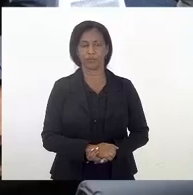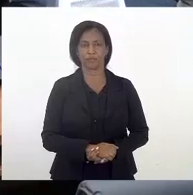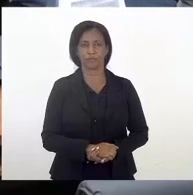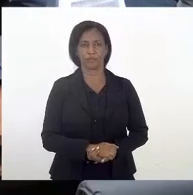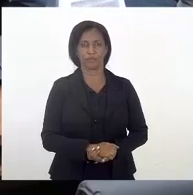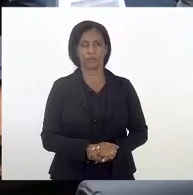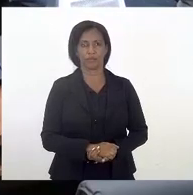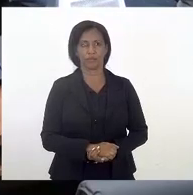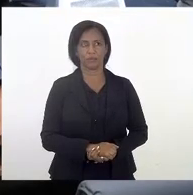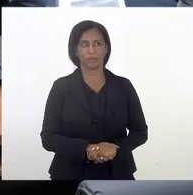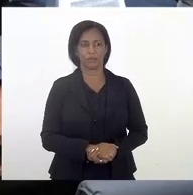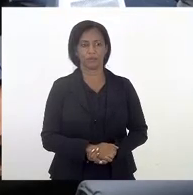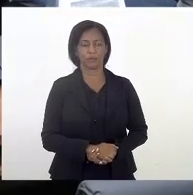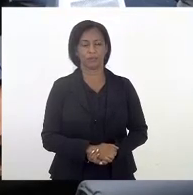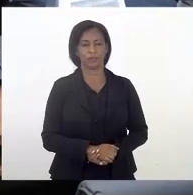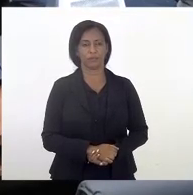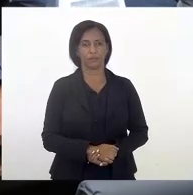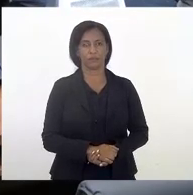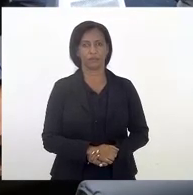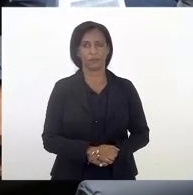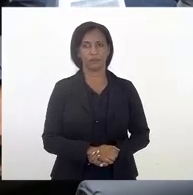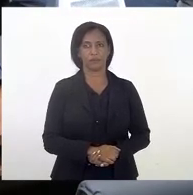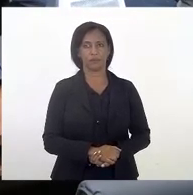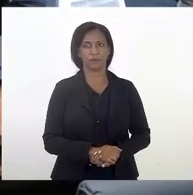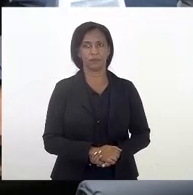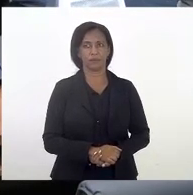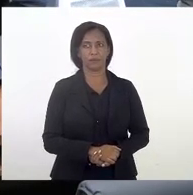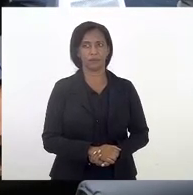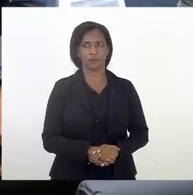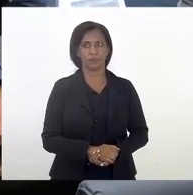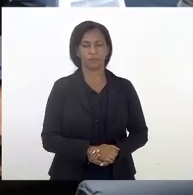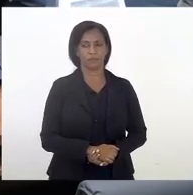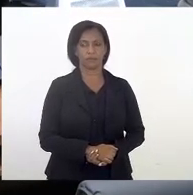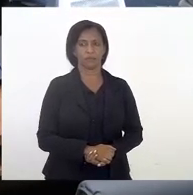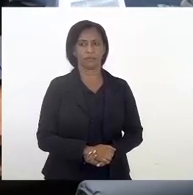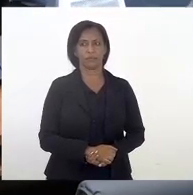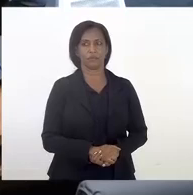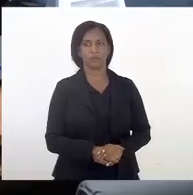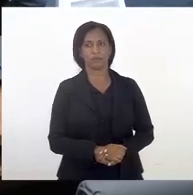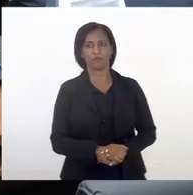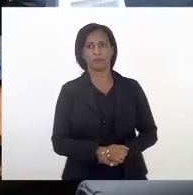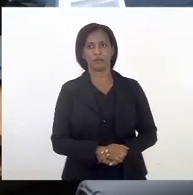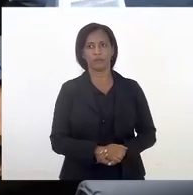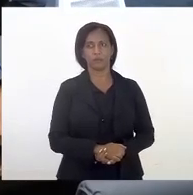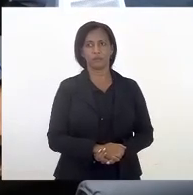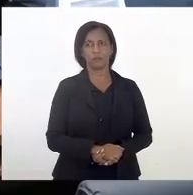E aí E aí E aí